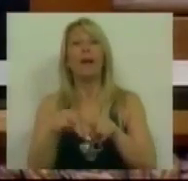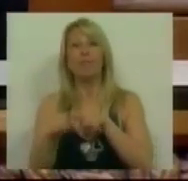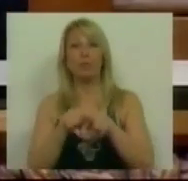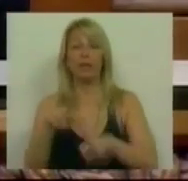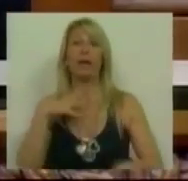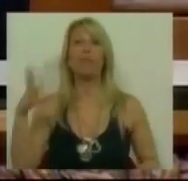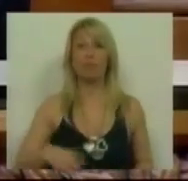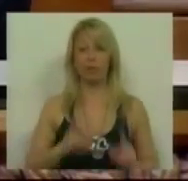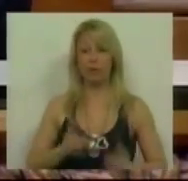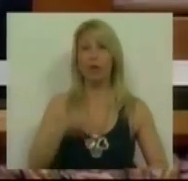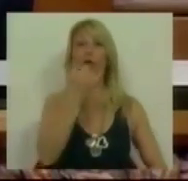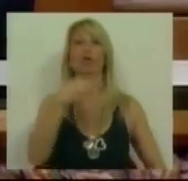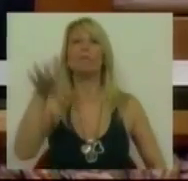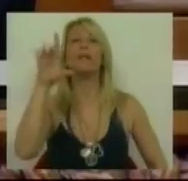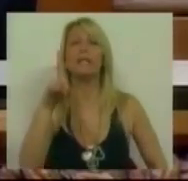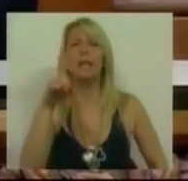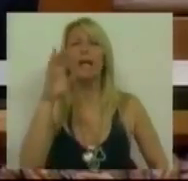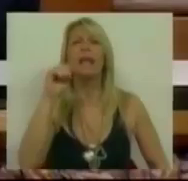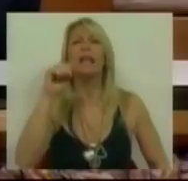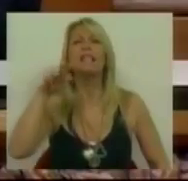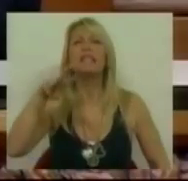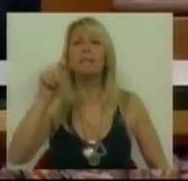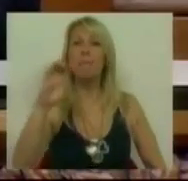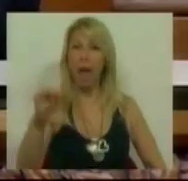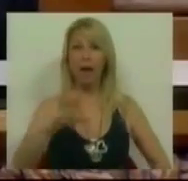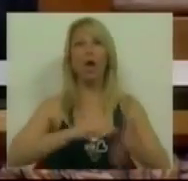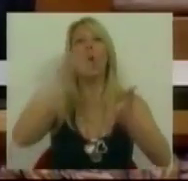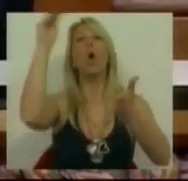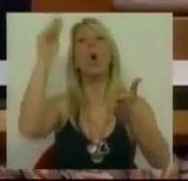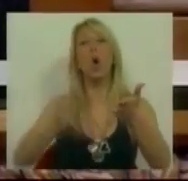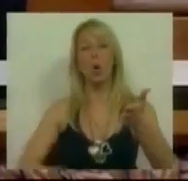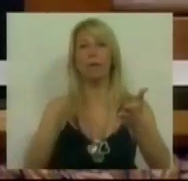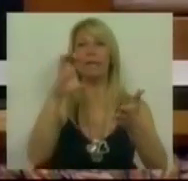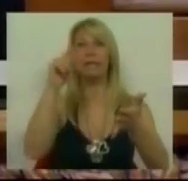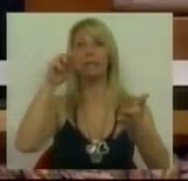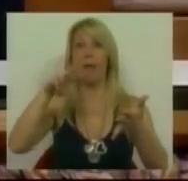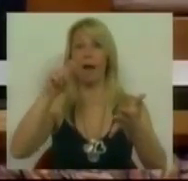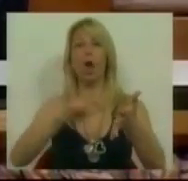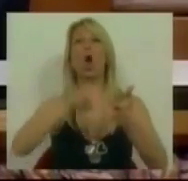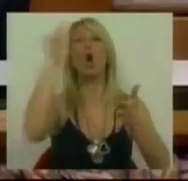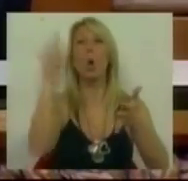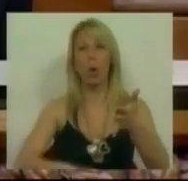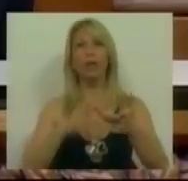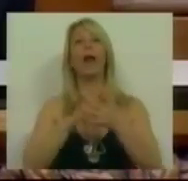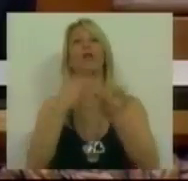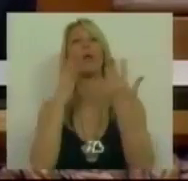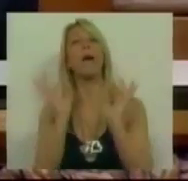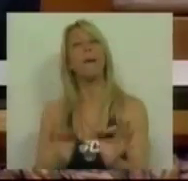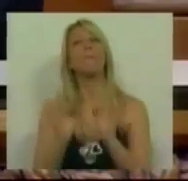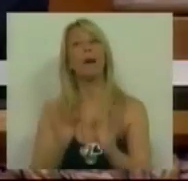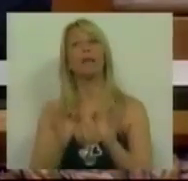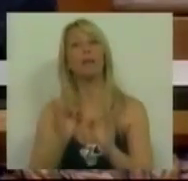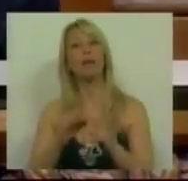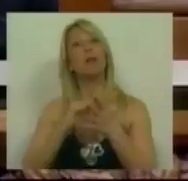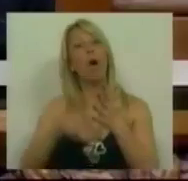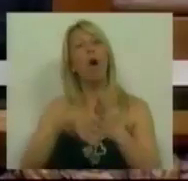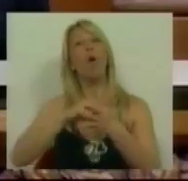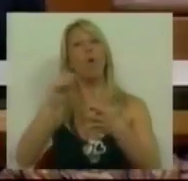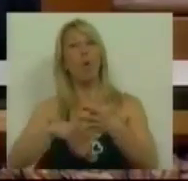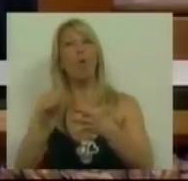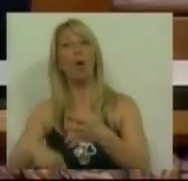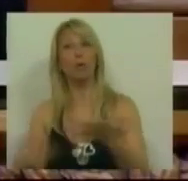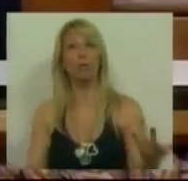2006. Os chamados SMECs, contratos de manutenção de equilíbrio contratual, foram criados por António Mexia. António Mexia, que